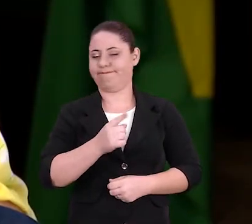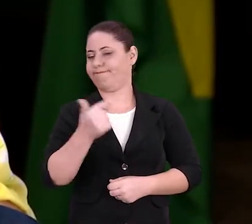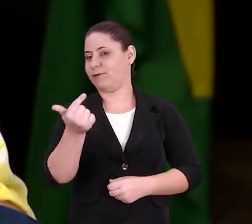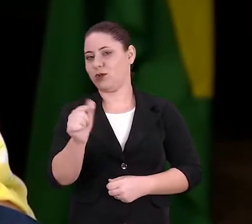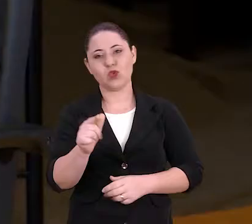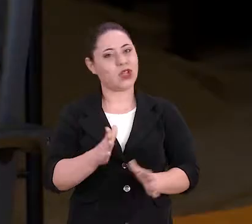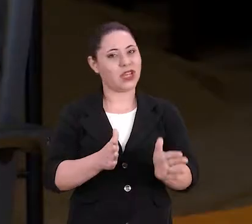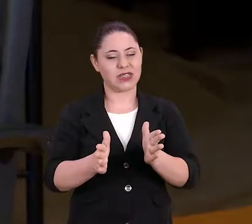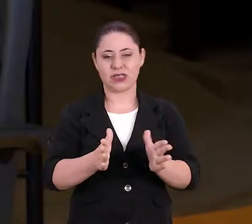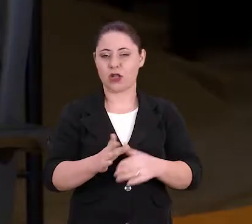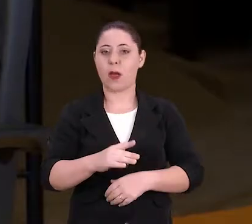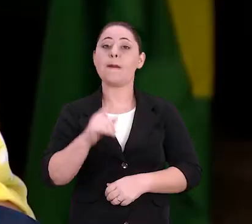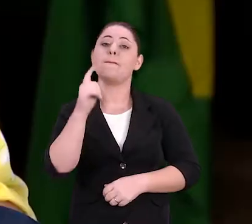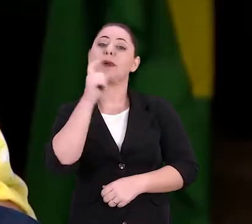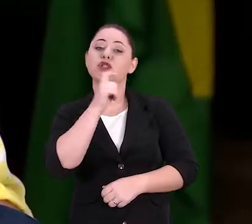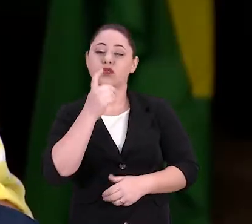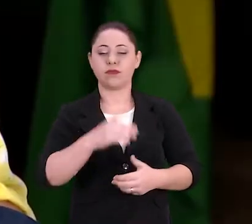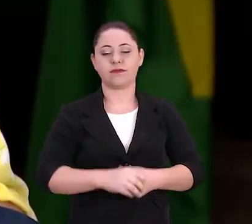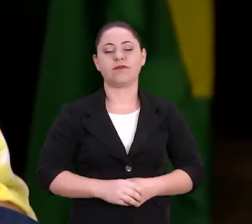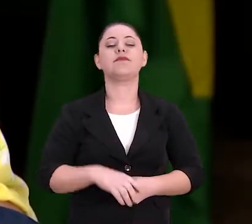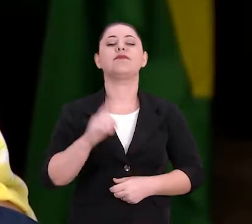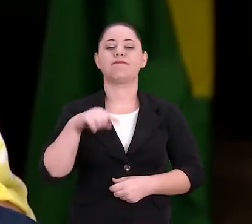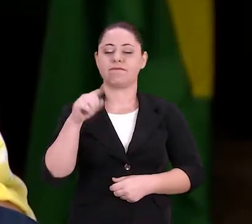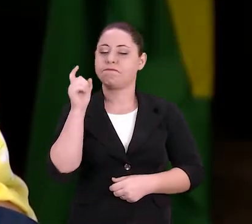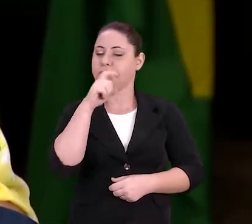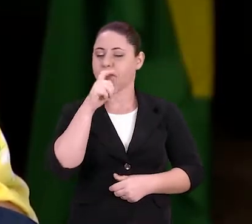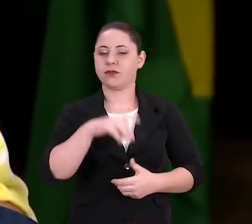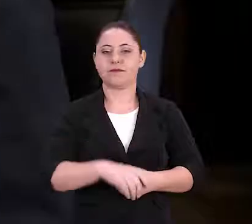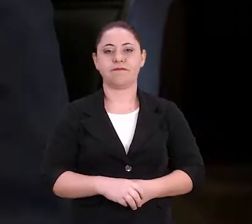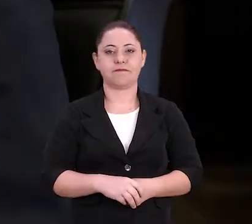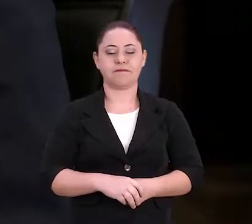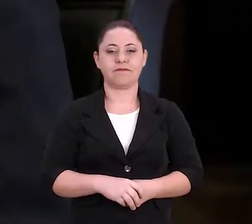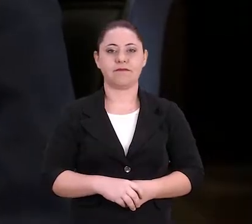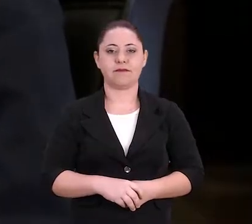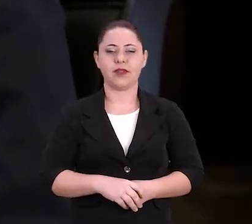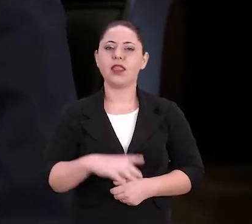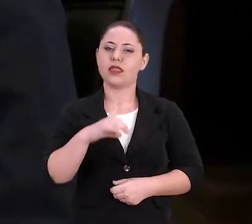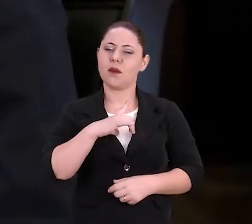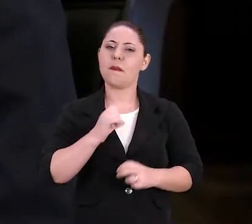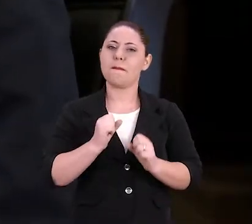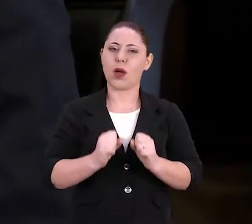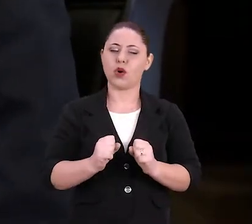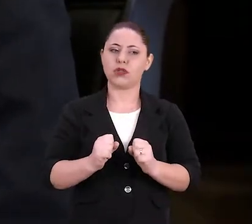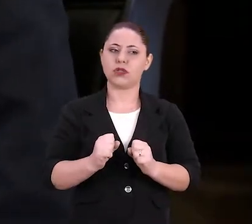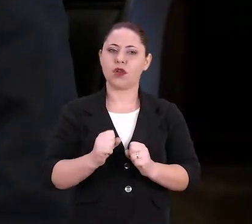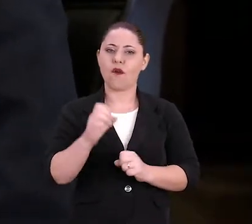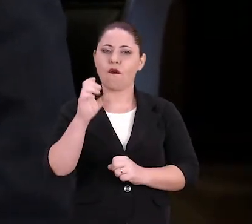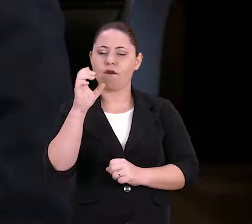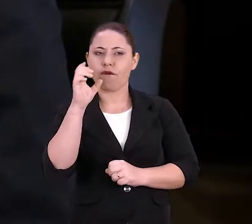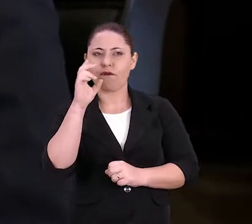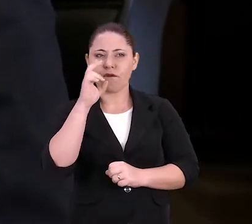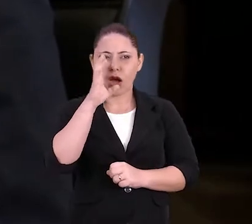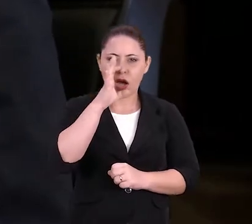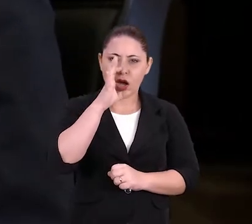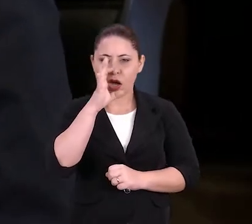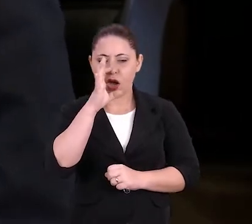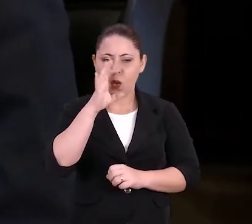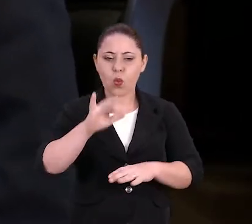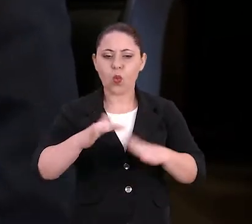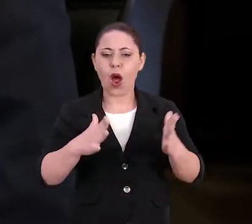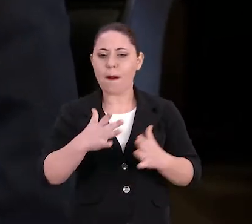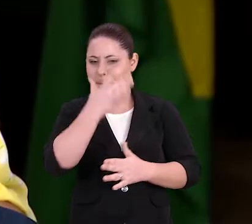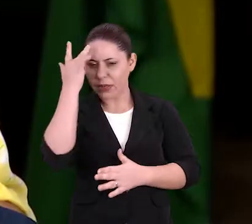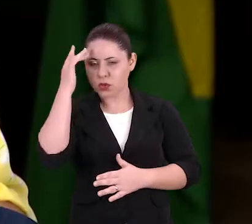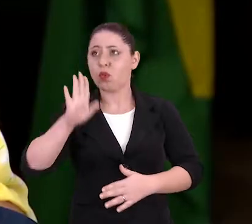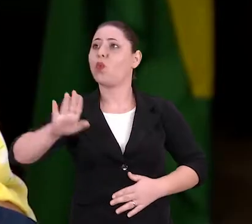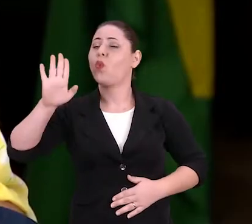acesso à internet. Isso é um mito, então? Sim, é um mito, não tem acesso. Há alguma possibilidade de se verificar em quais candidatos o eleitor